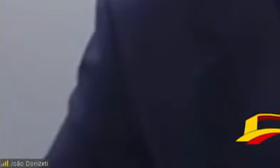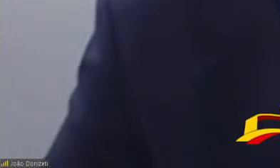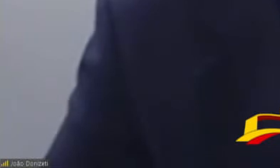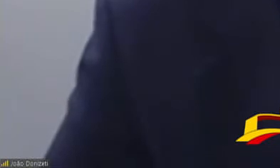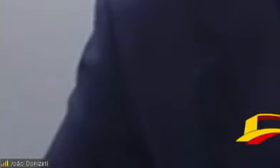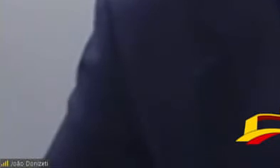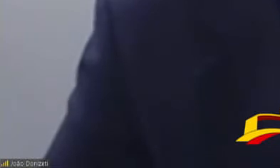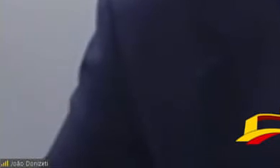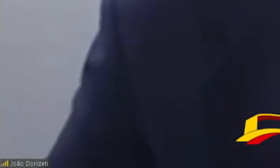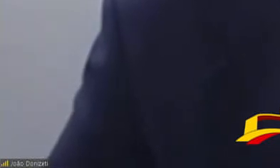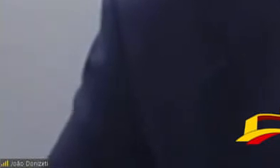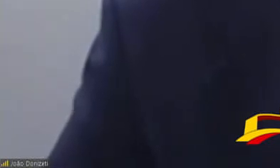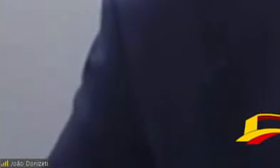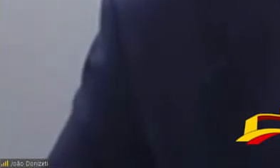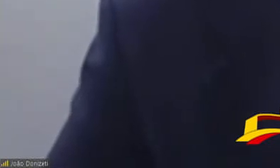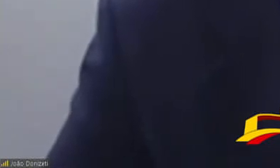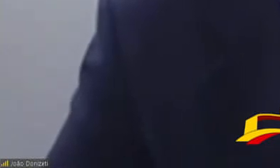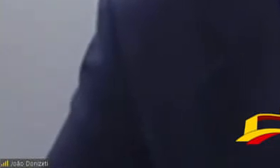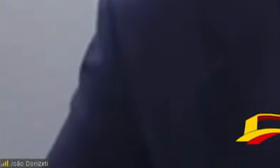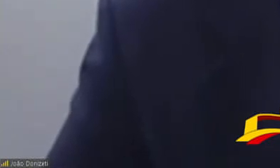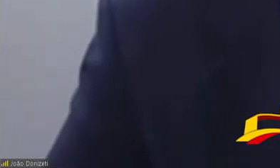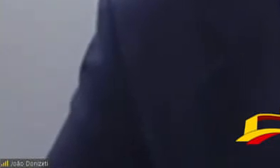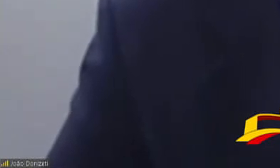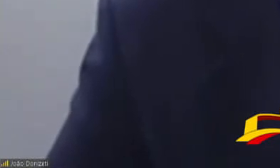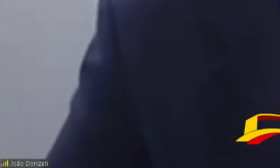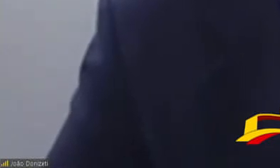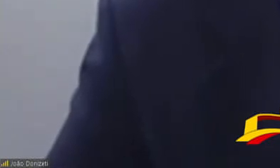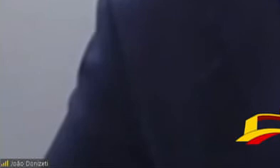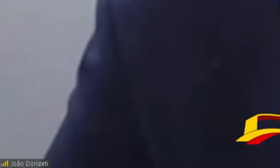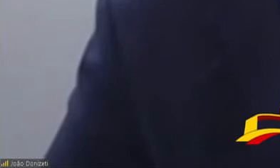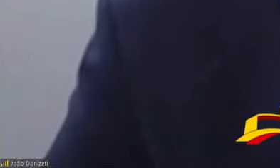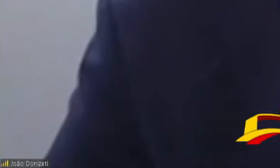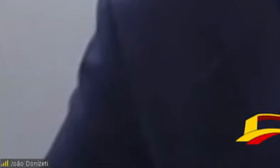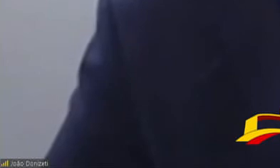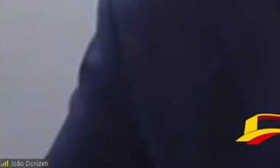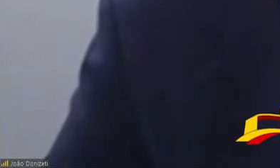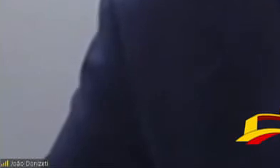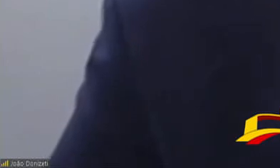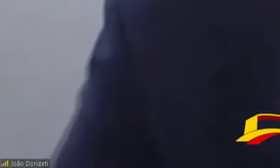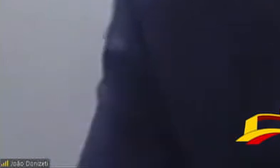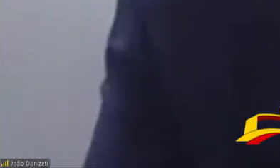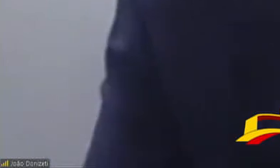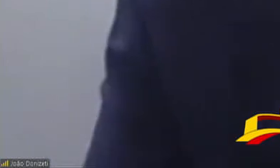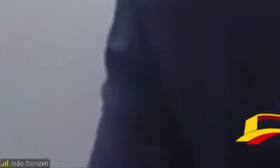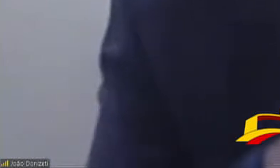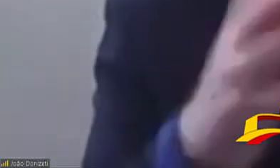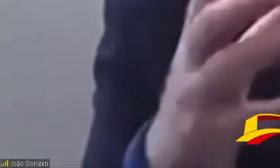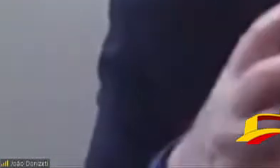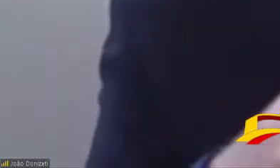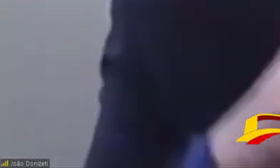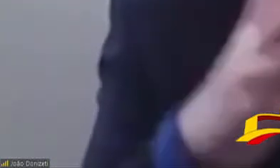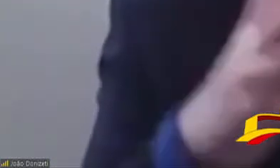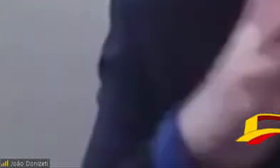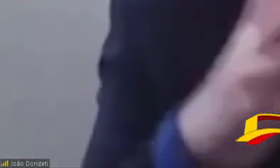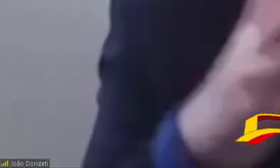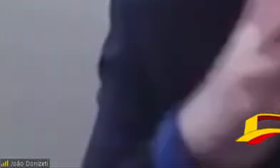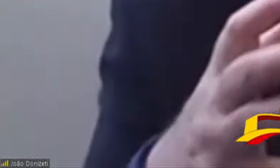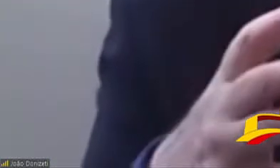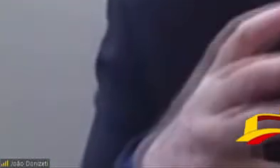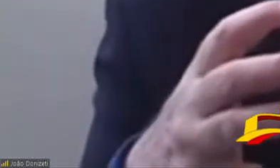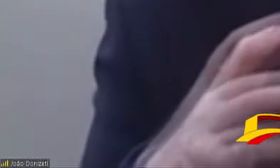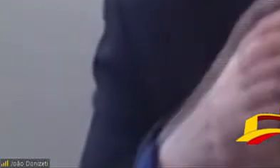tem que debruçar sobre esse projeto de lei, sobre essa lei, e pensar, fazer uma engenharia onde